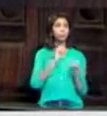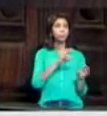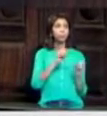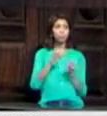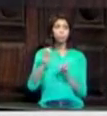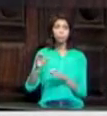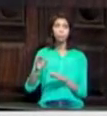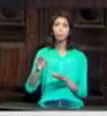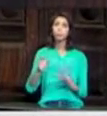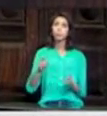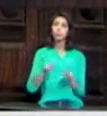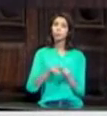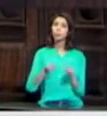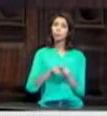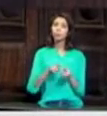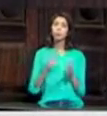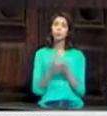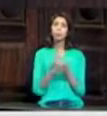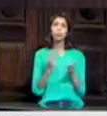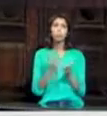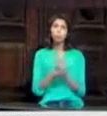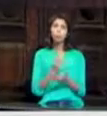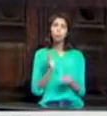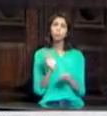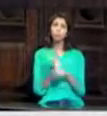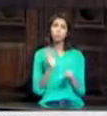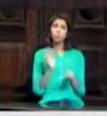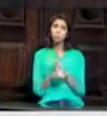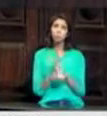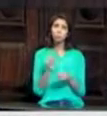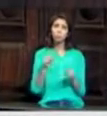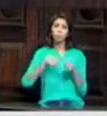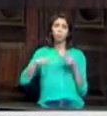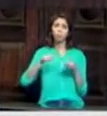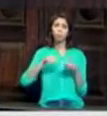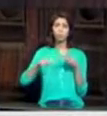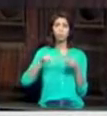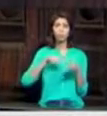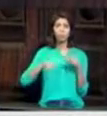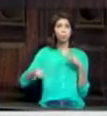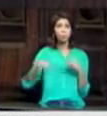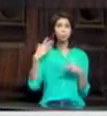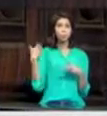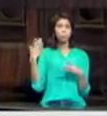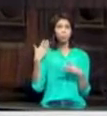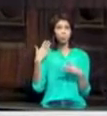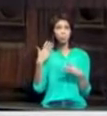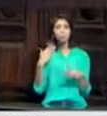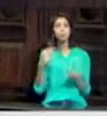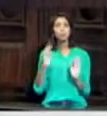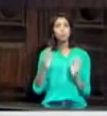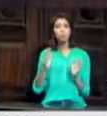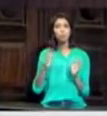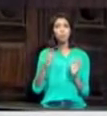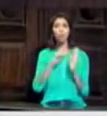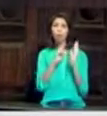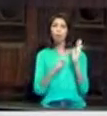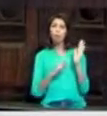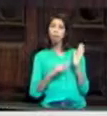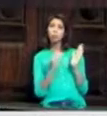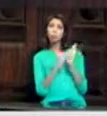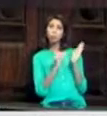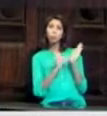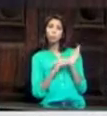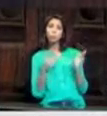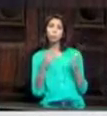Exame, uma revista insuspeita até de nos apoiar, há 3 semanas publicou um relatório dos municípios